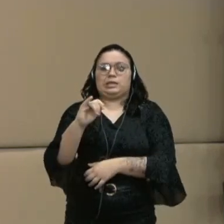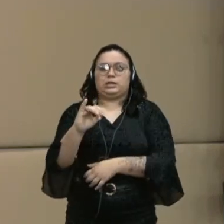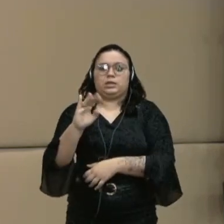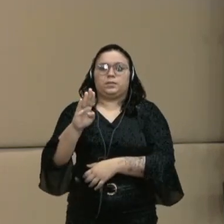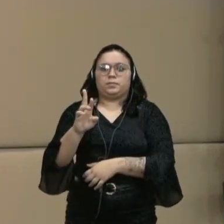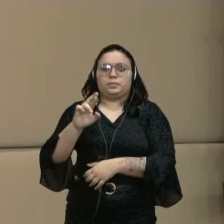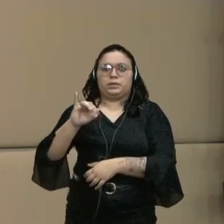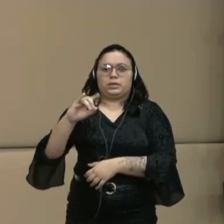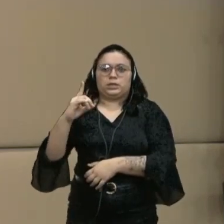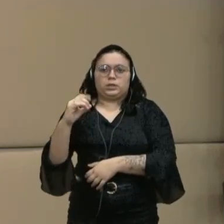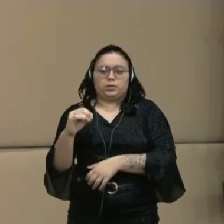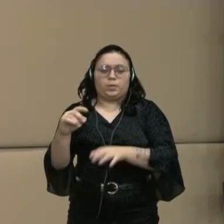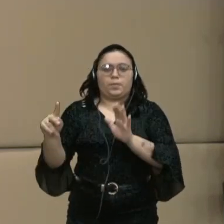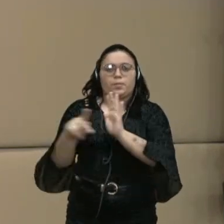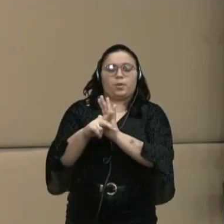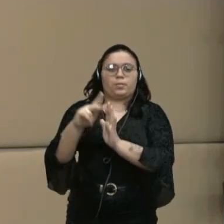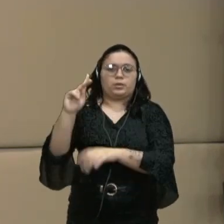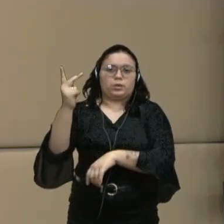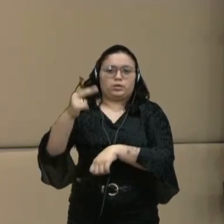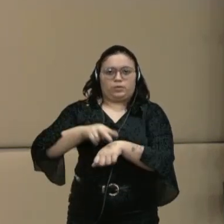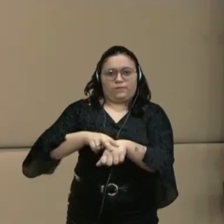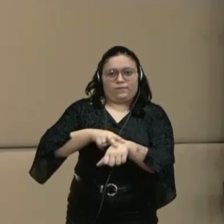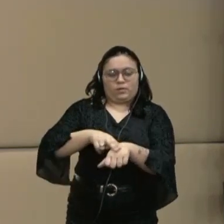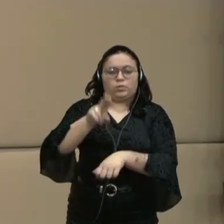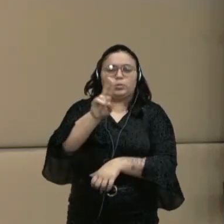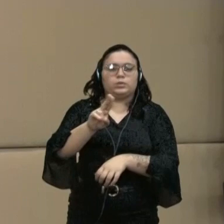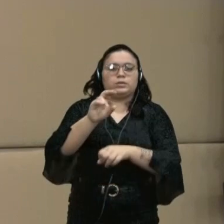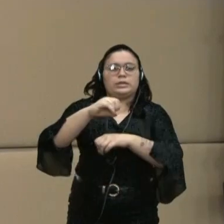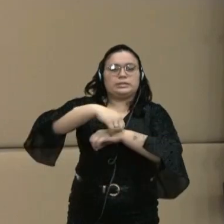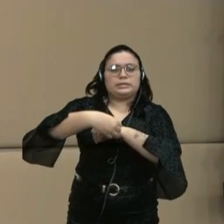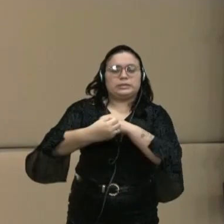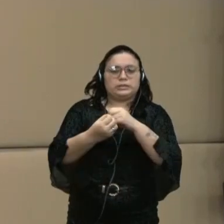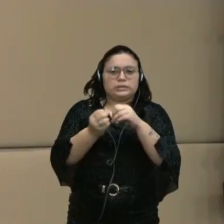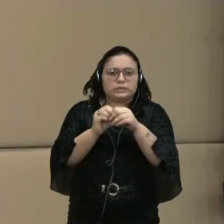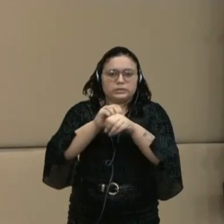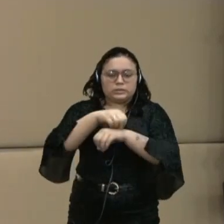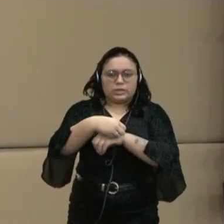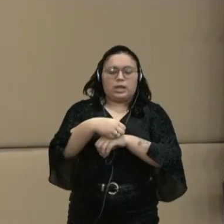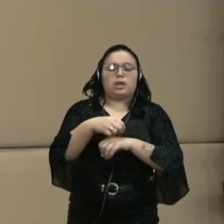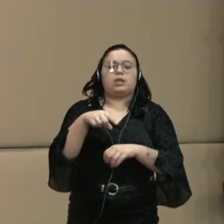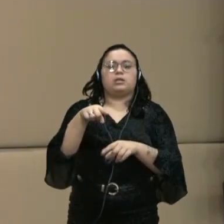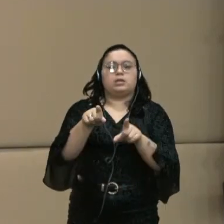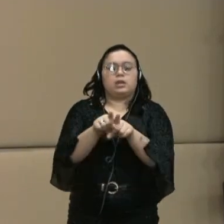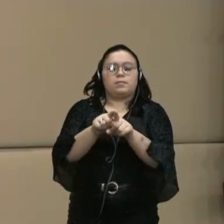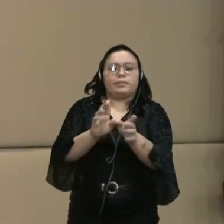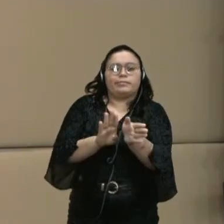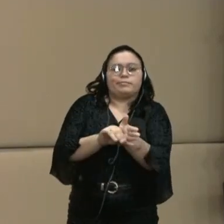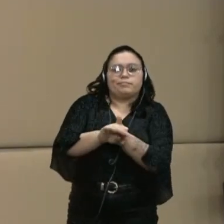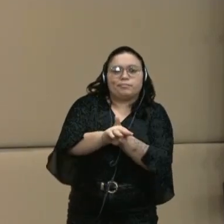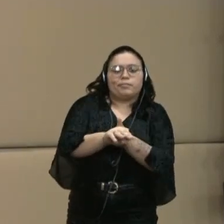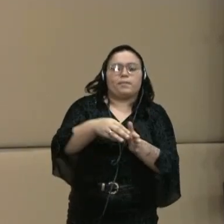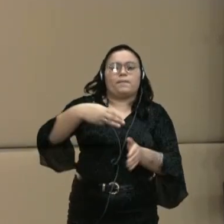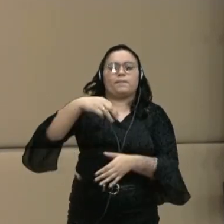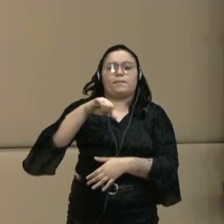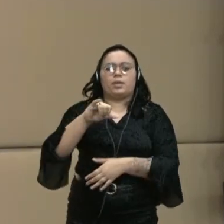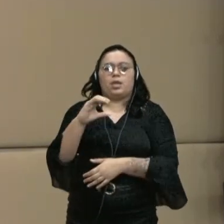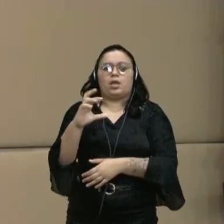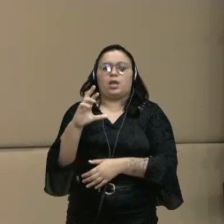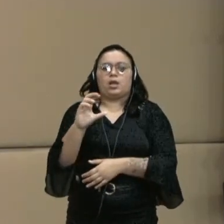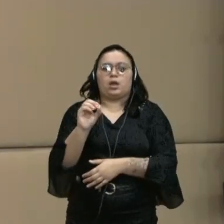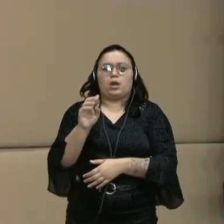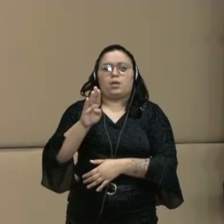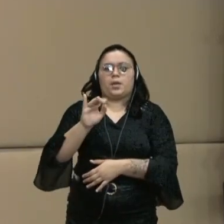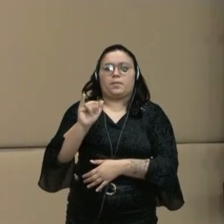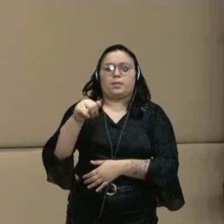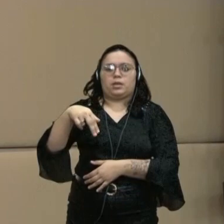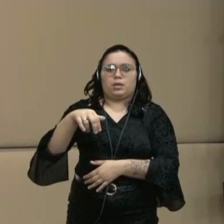Verde, utilizando células de dessalinização e eletrólise microbiana acopladas à reforma a vapor